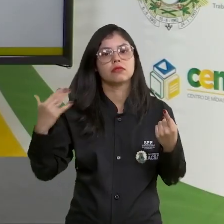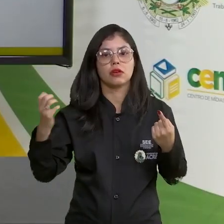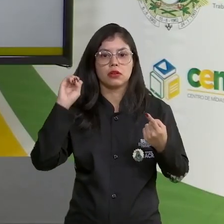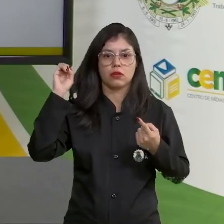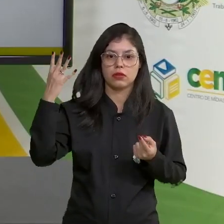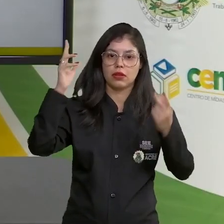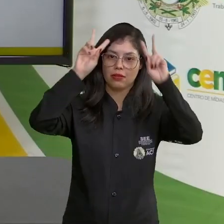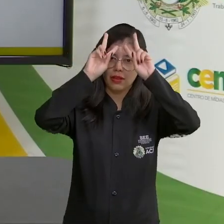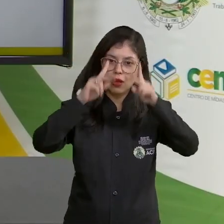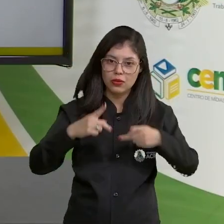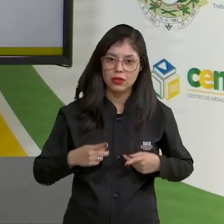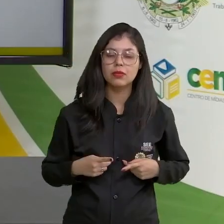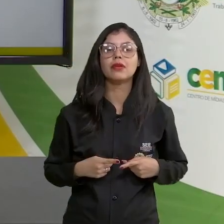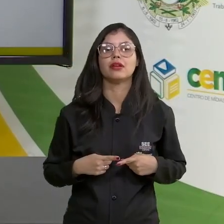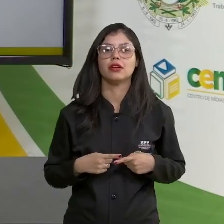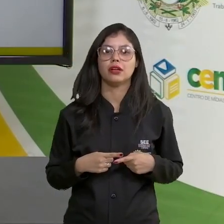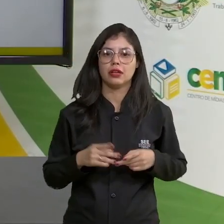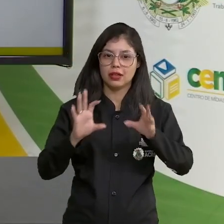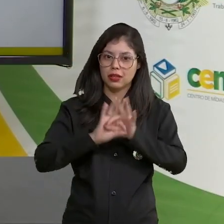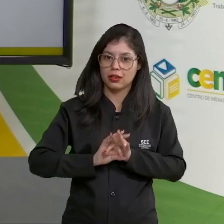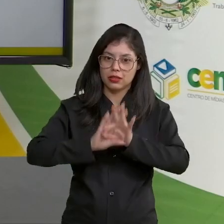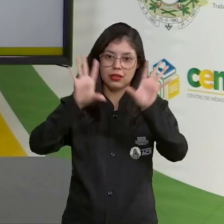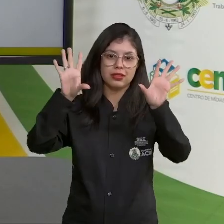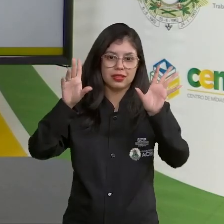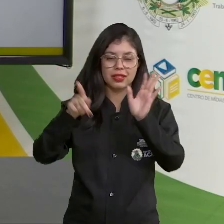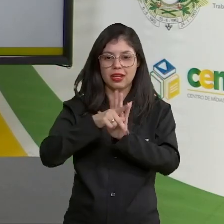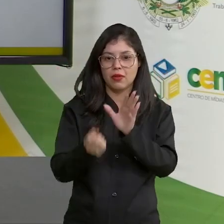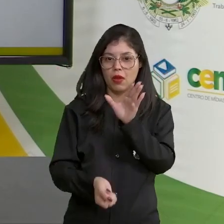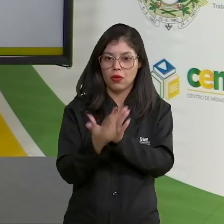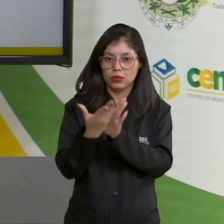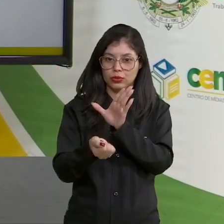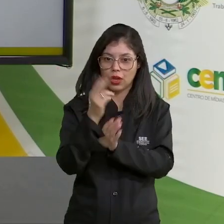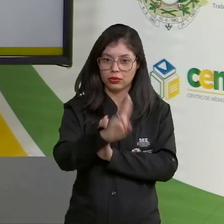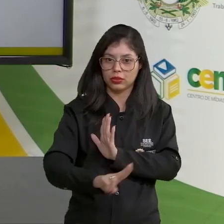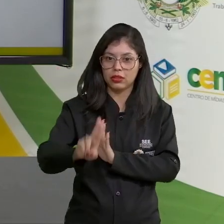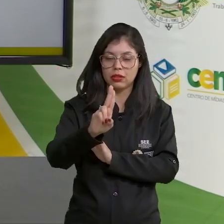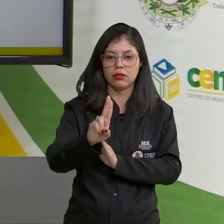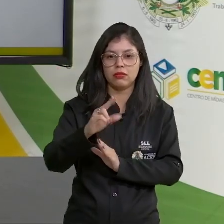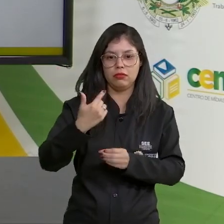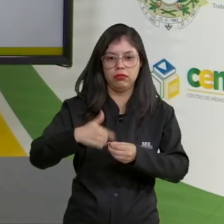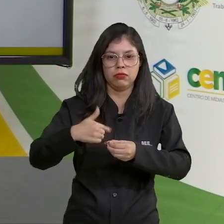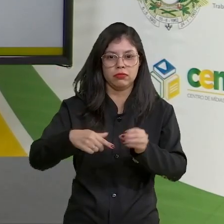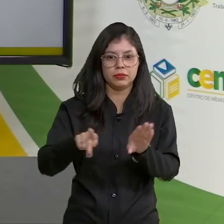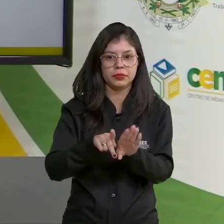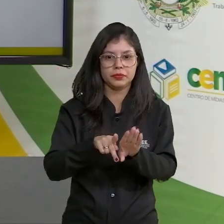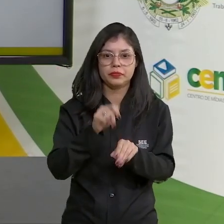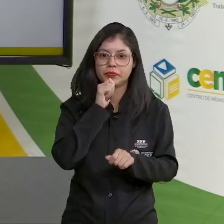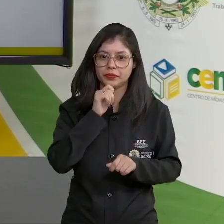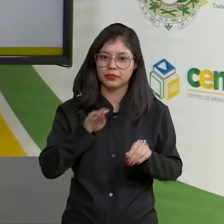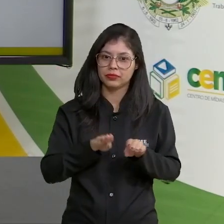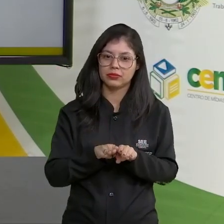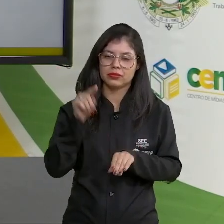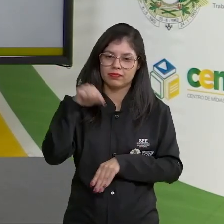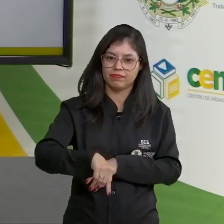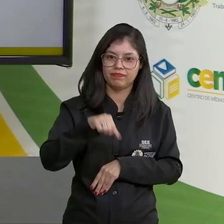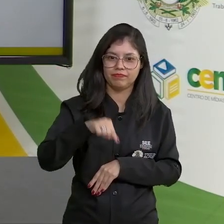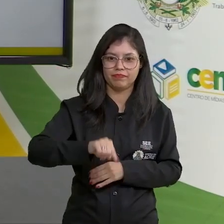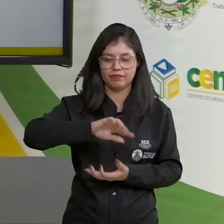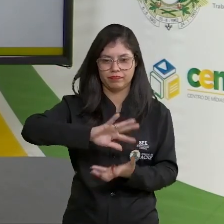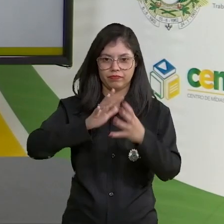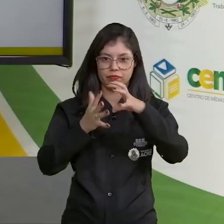atividades humanas, lançando poluição, utilizando combustíveis fósseis, estão prendendo esse calor aqui na